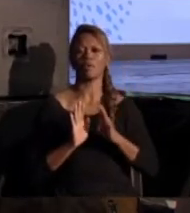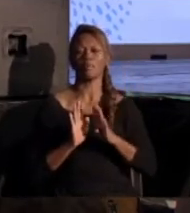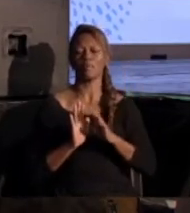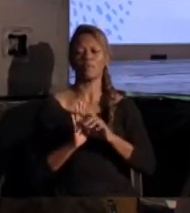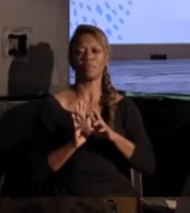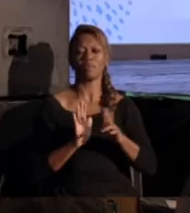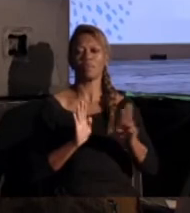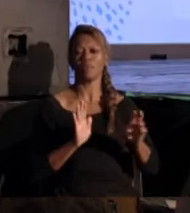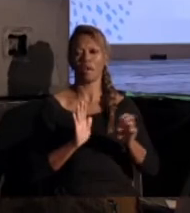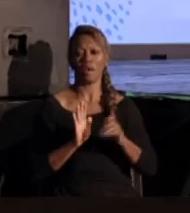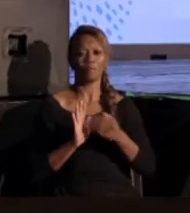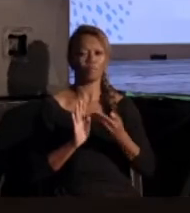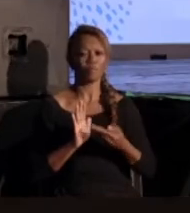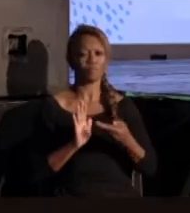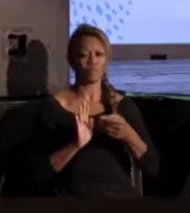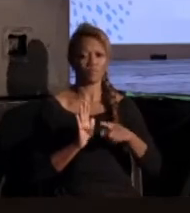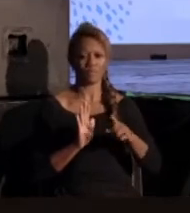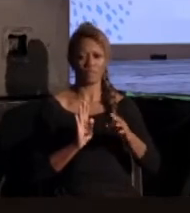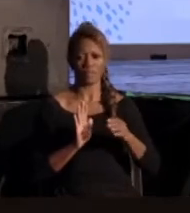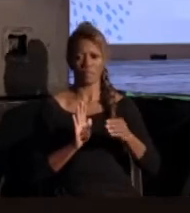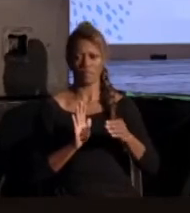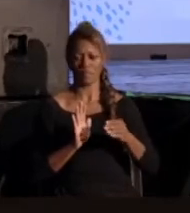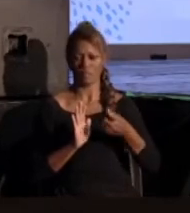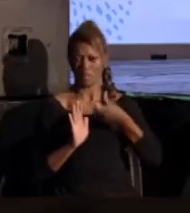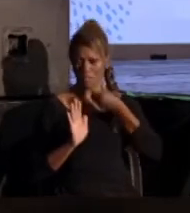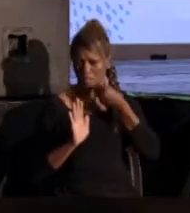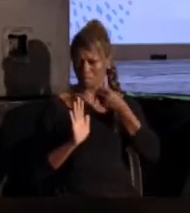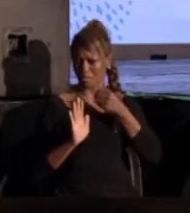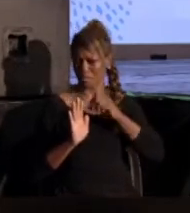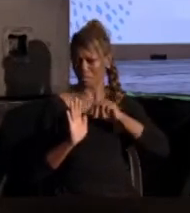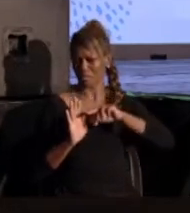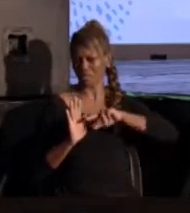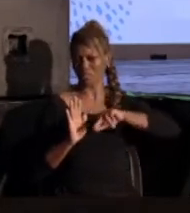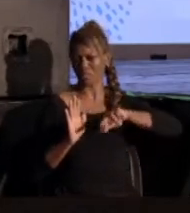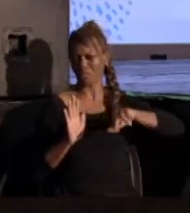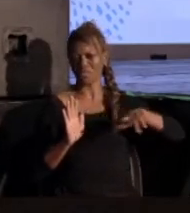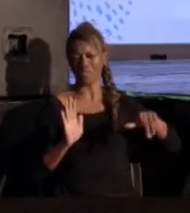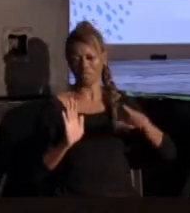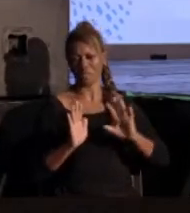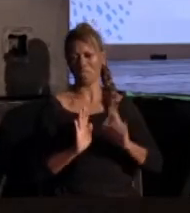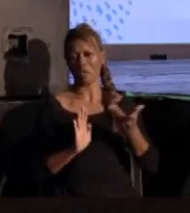sescsp.org.br/boca, a gente até a sexta-feira, dia 11, tem bastante coisa acontecendo.